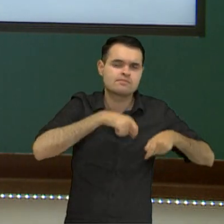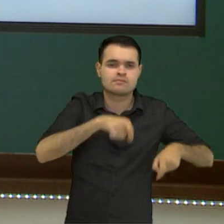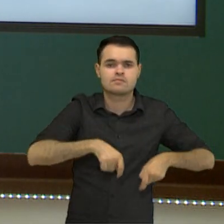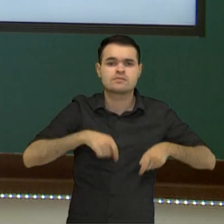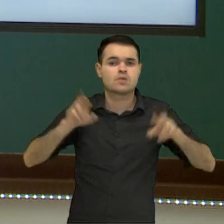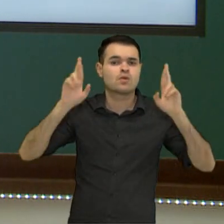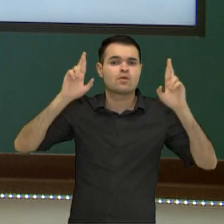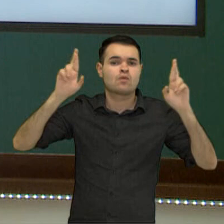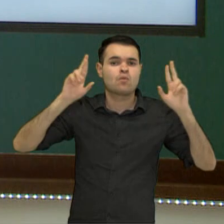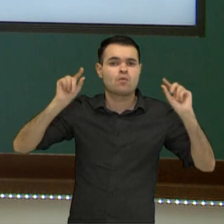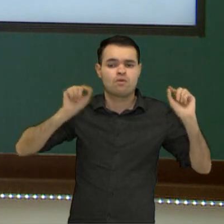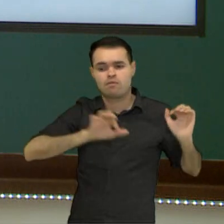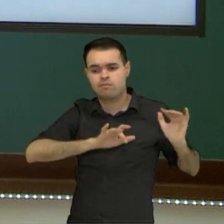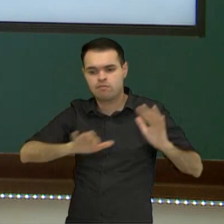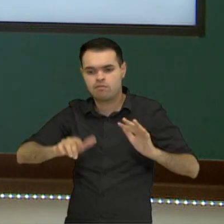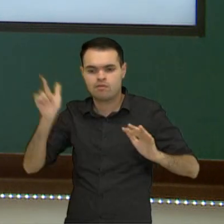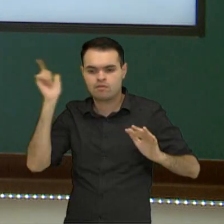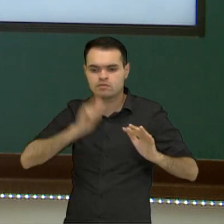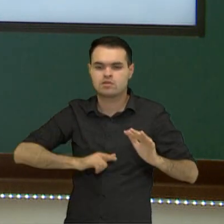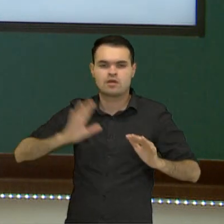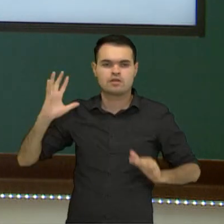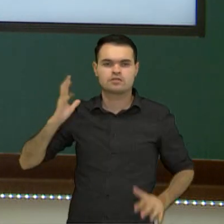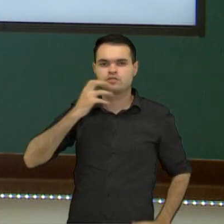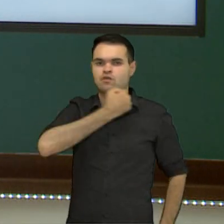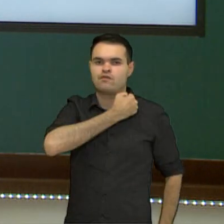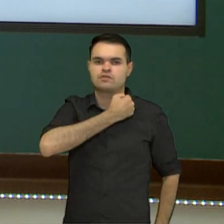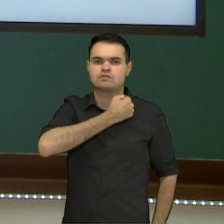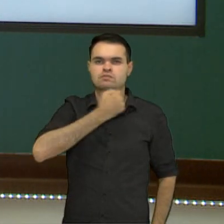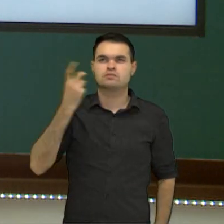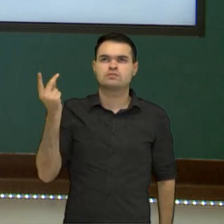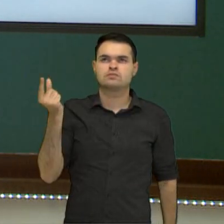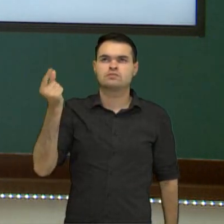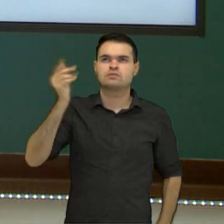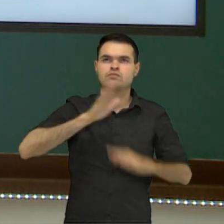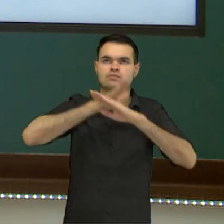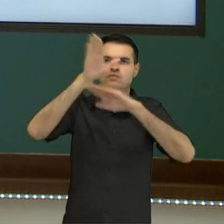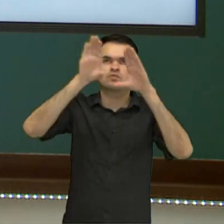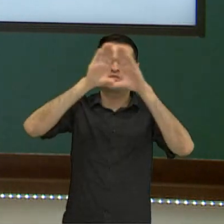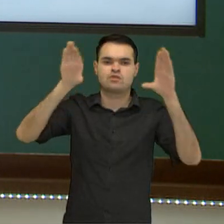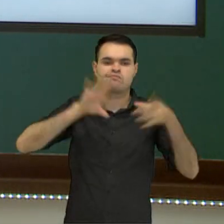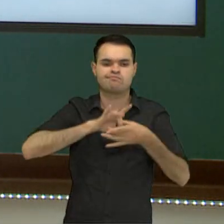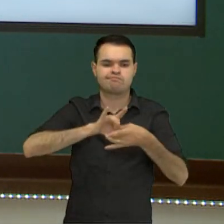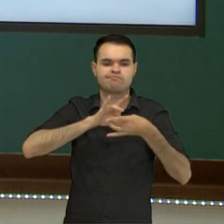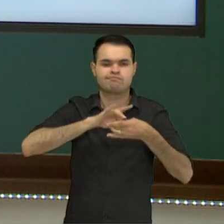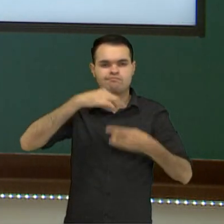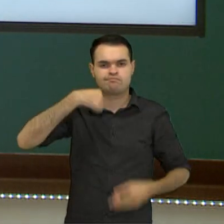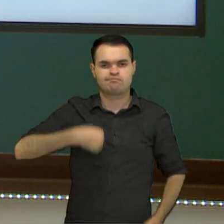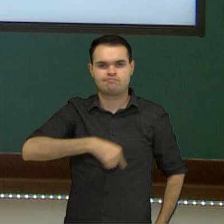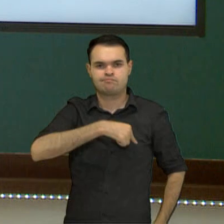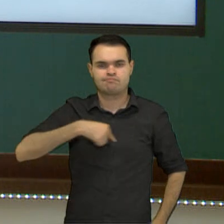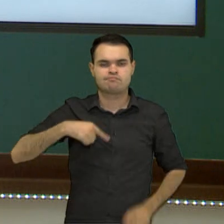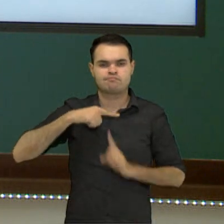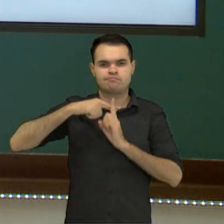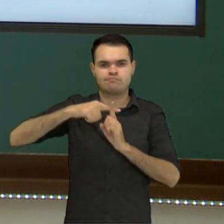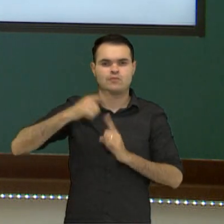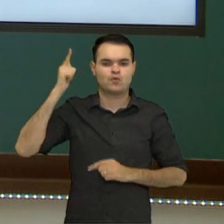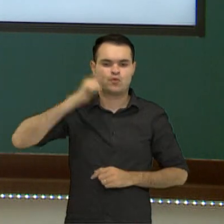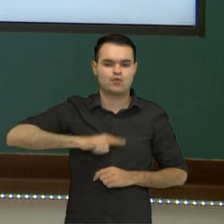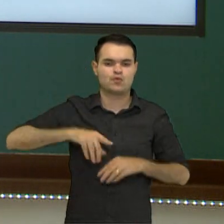esperavam com as cruzadas obter a salvação eterna, uma vez que eles estavam envolvidos nessa expedição de